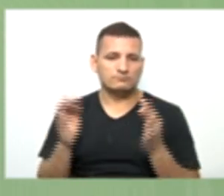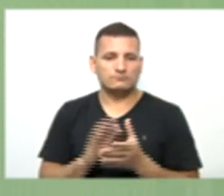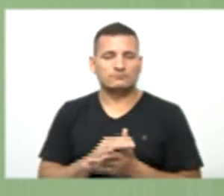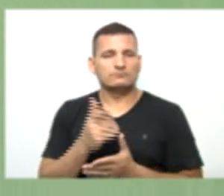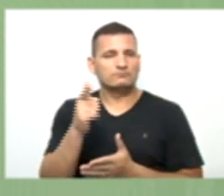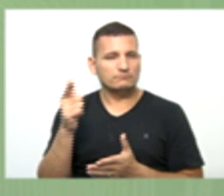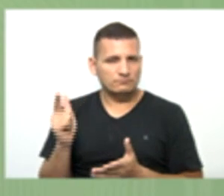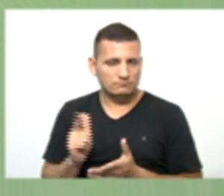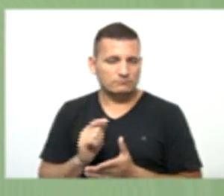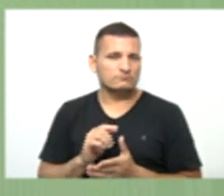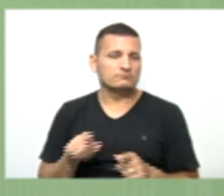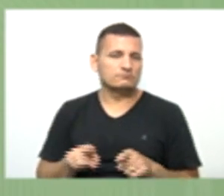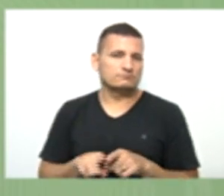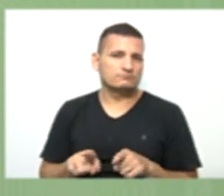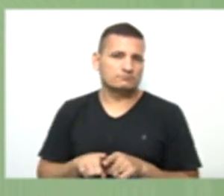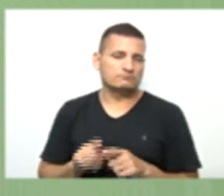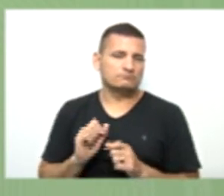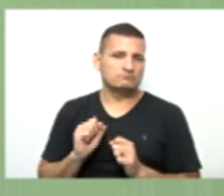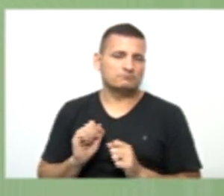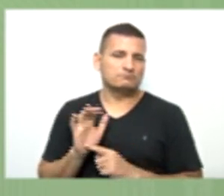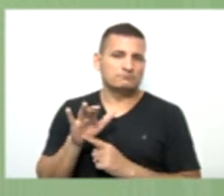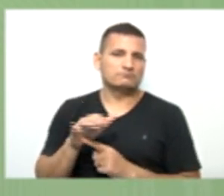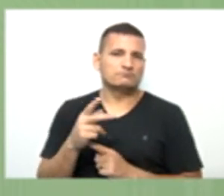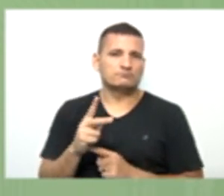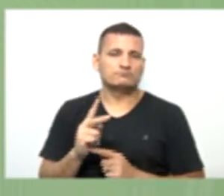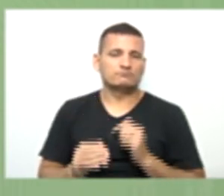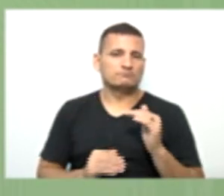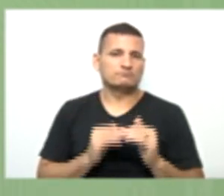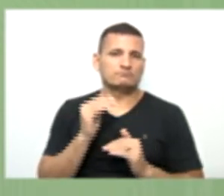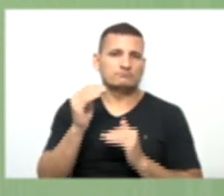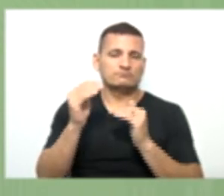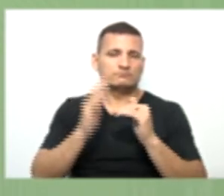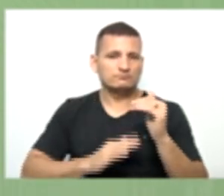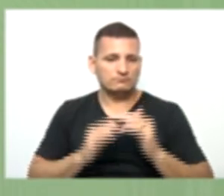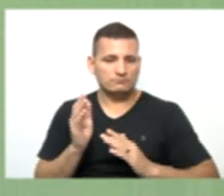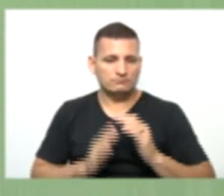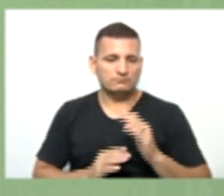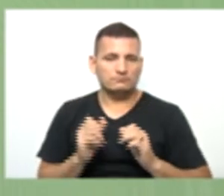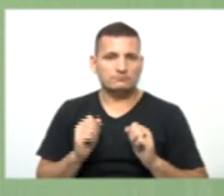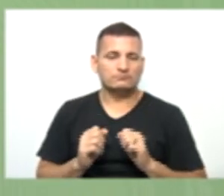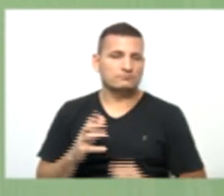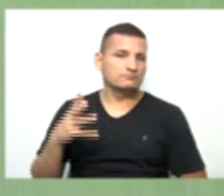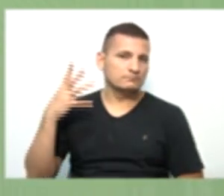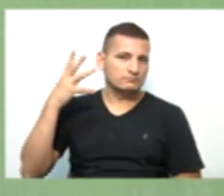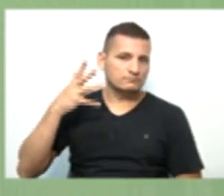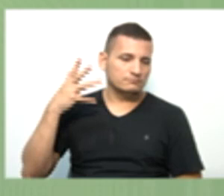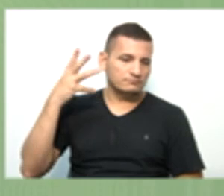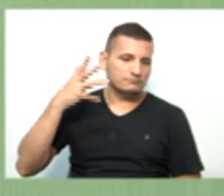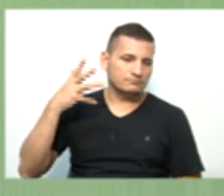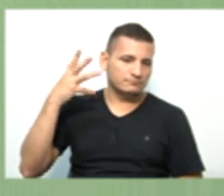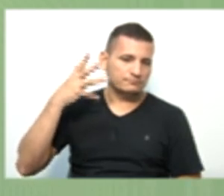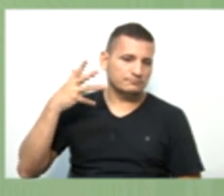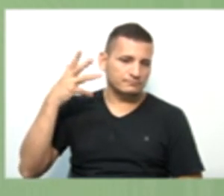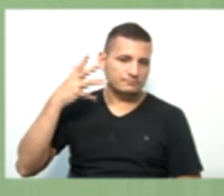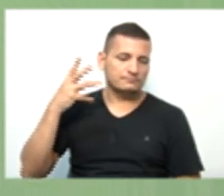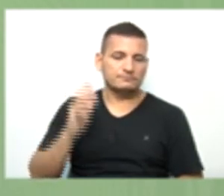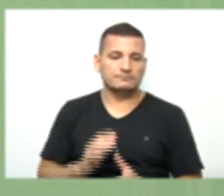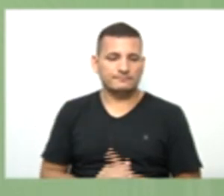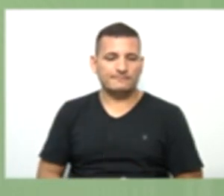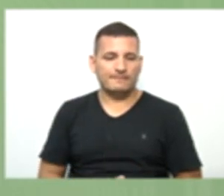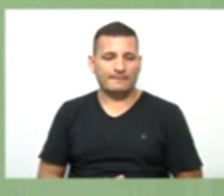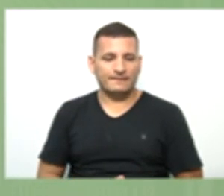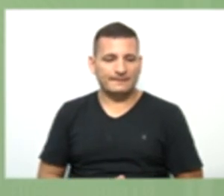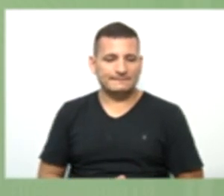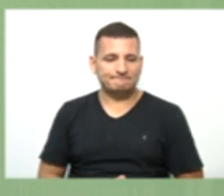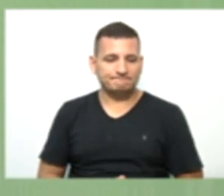atividades ainda que podem contribuir para a sua formação profissional, que pode ser palestra, como é o caso do ciclo de palestras, né, que